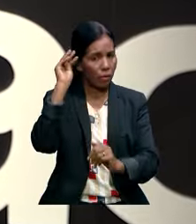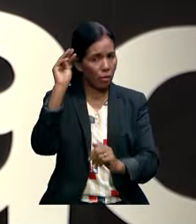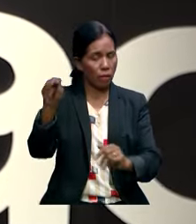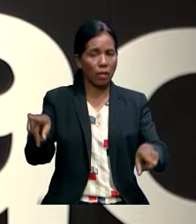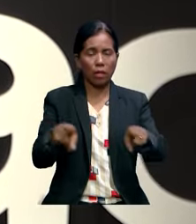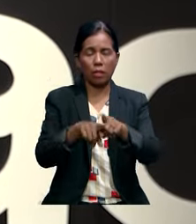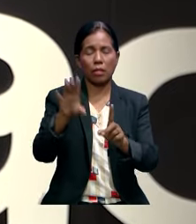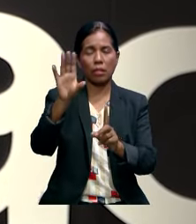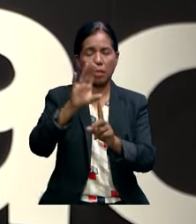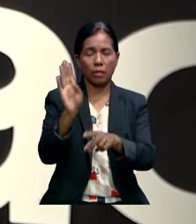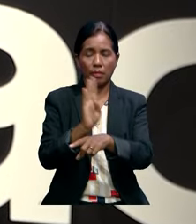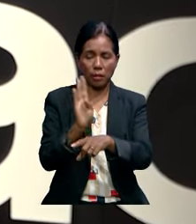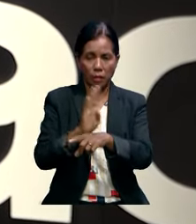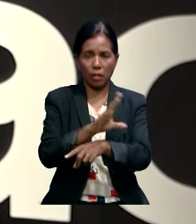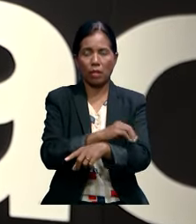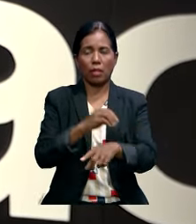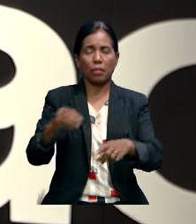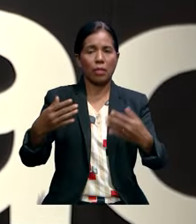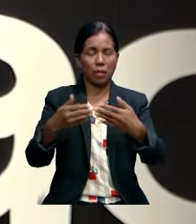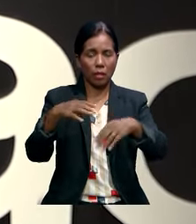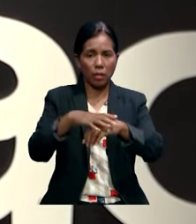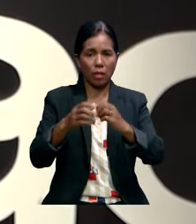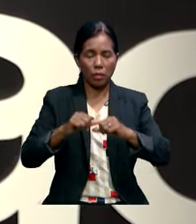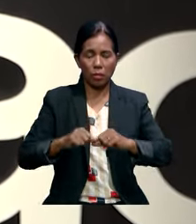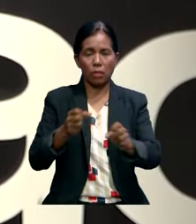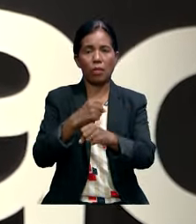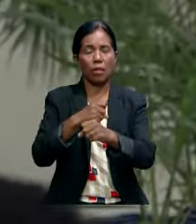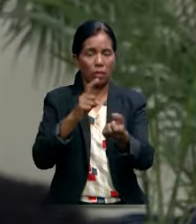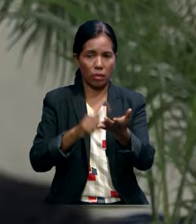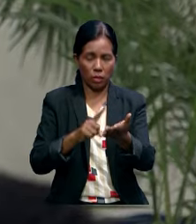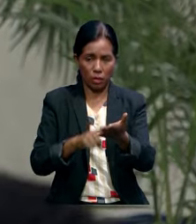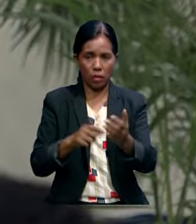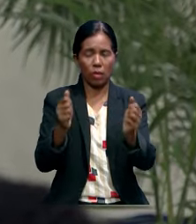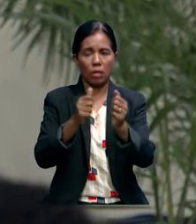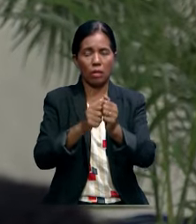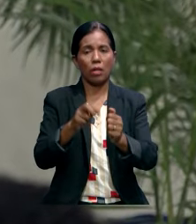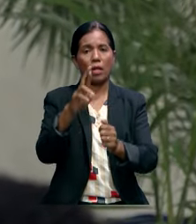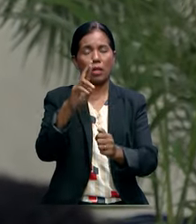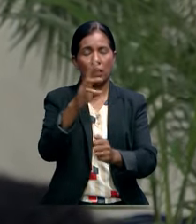Larmos, chefe negociador fronteira terrestre no marítima, tu continua a discussão com a autoridade da República